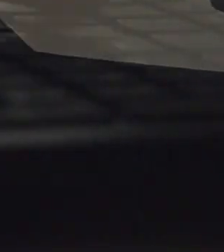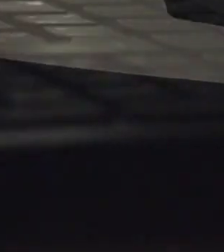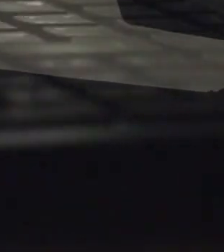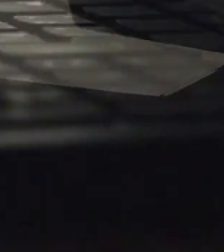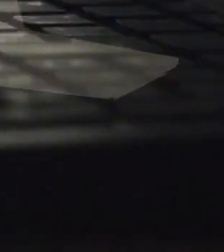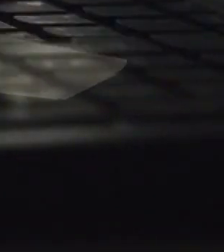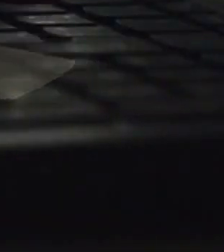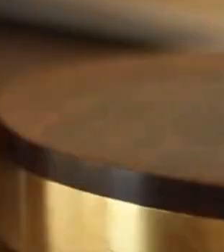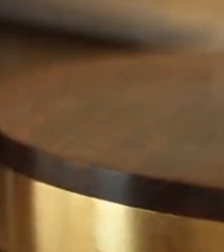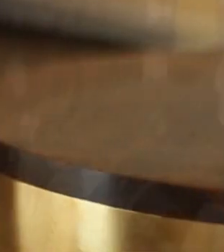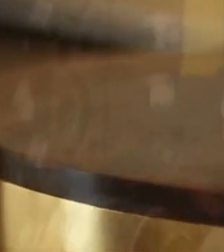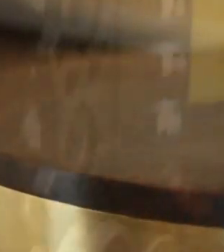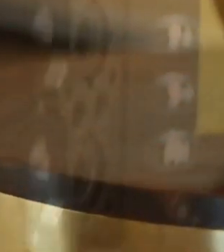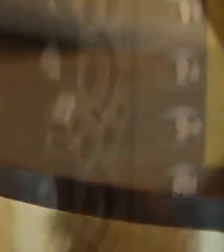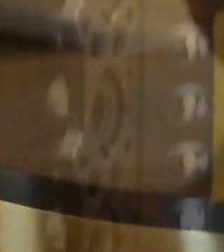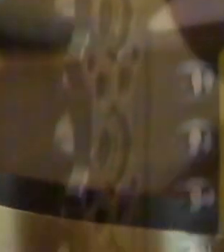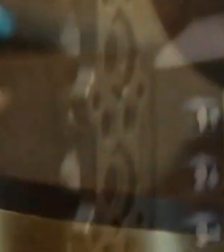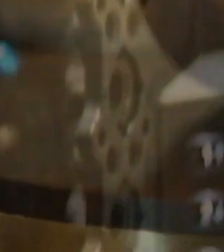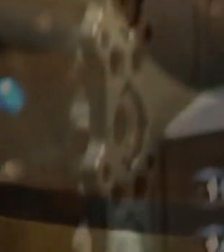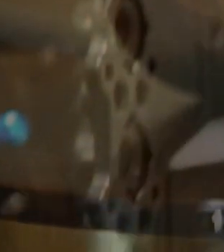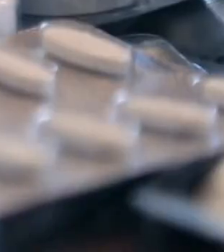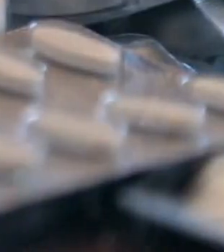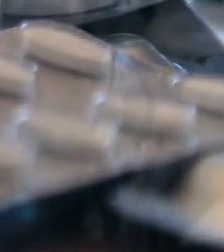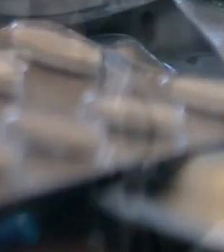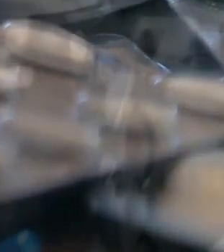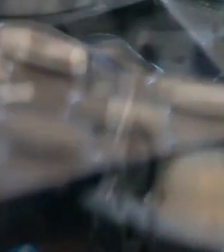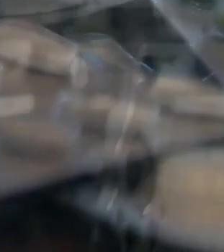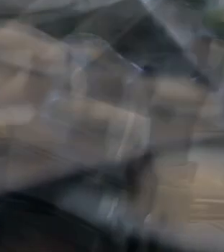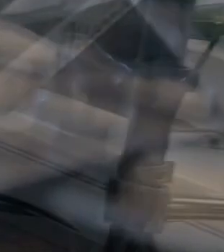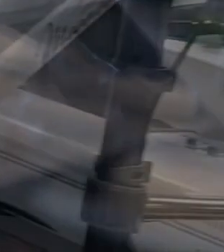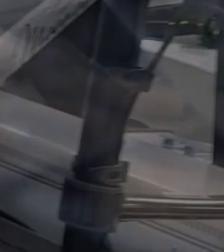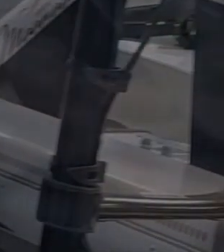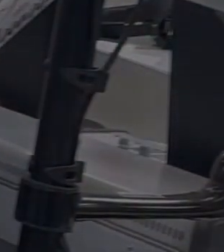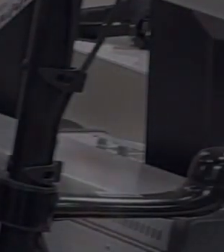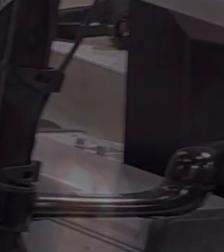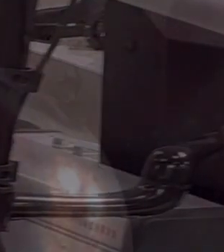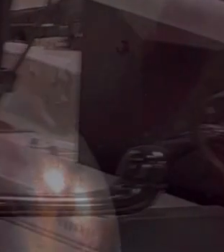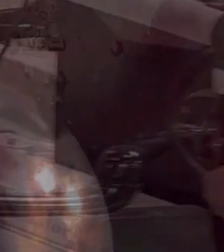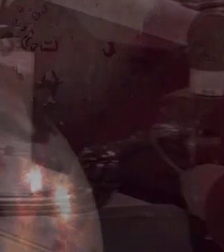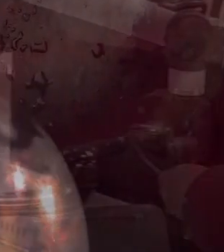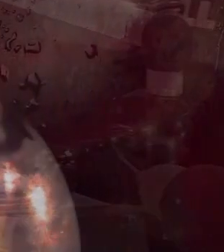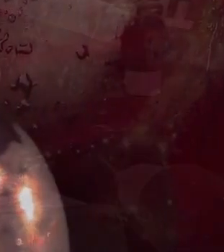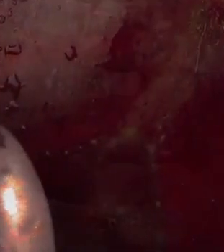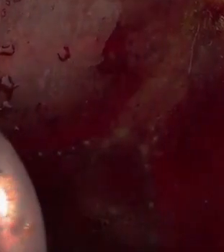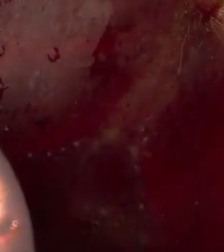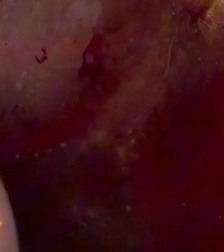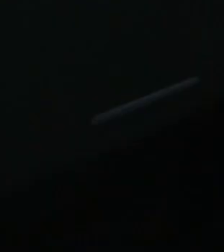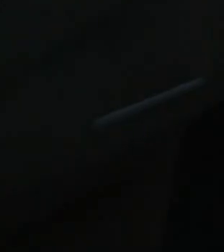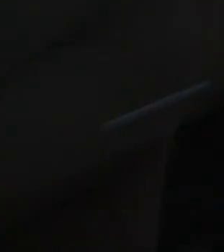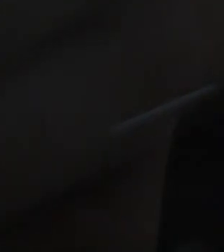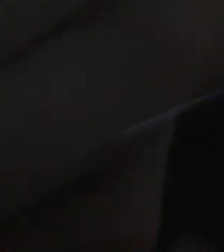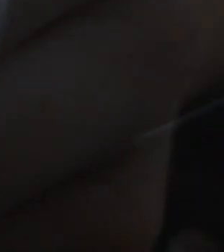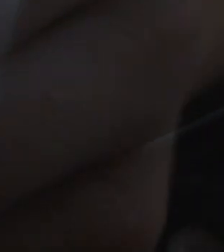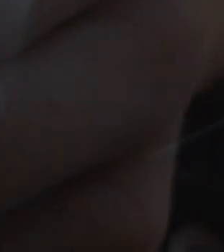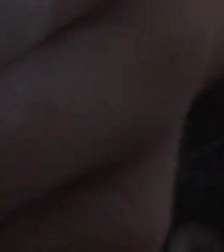Está entrando no ar. Você precisa saber. Muitas dicas para o seu dia a dia.